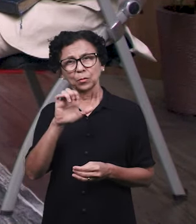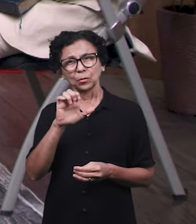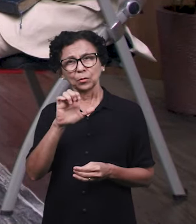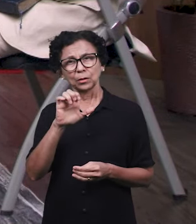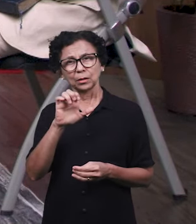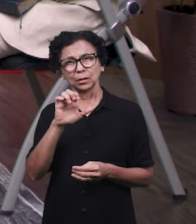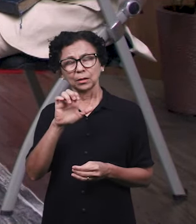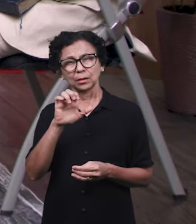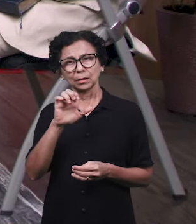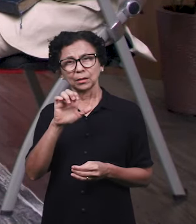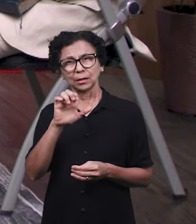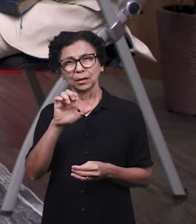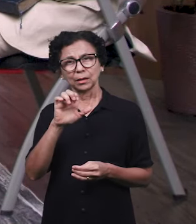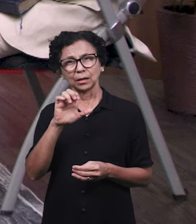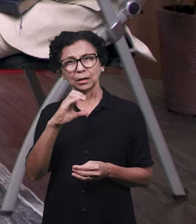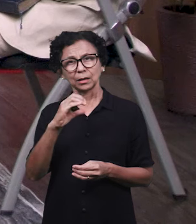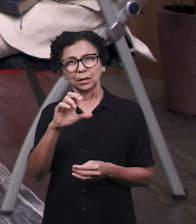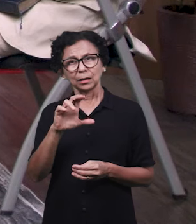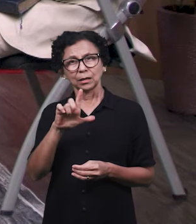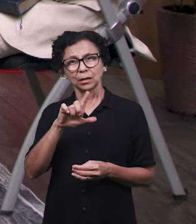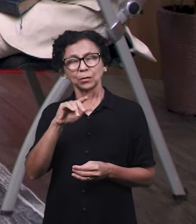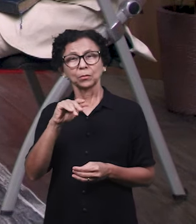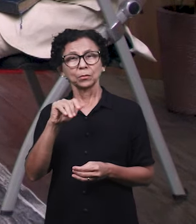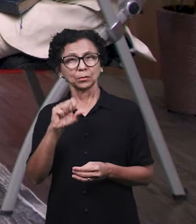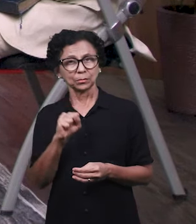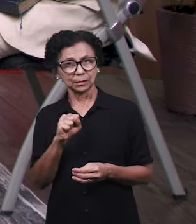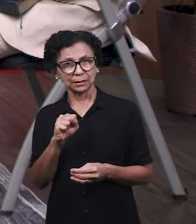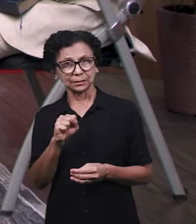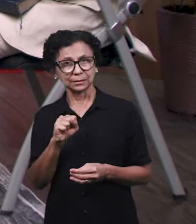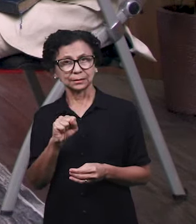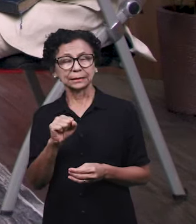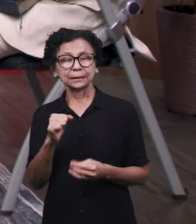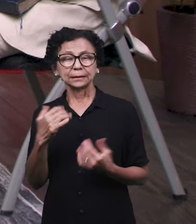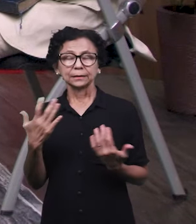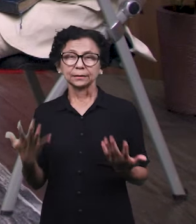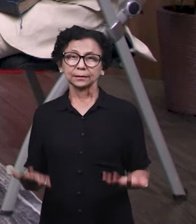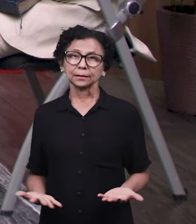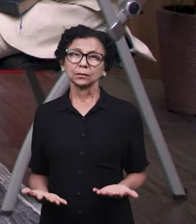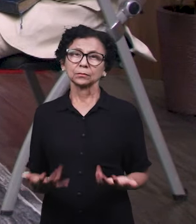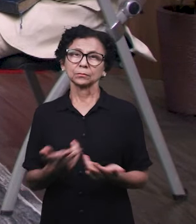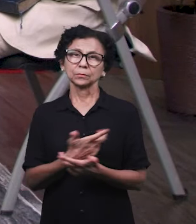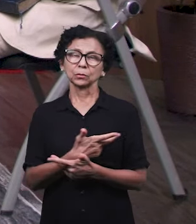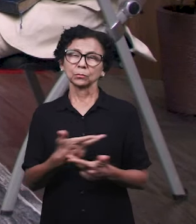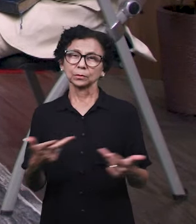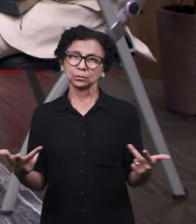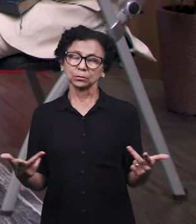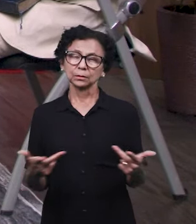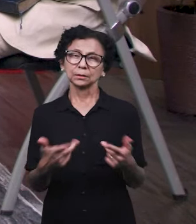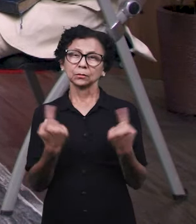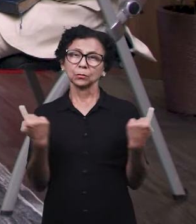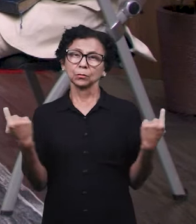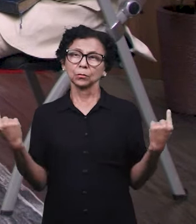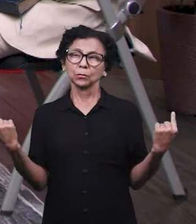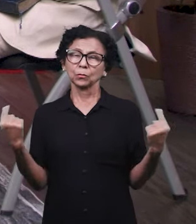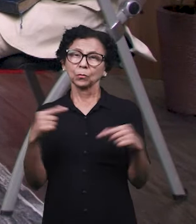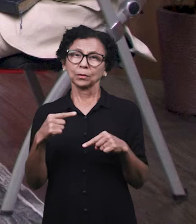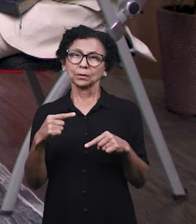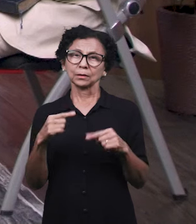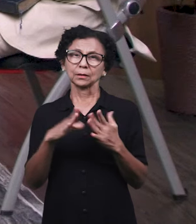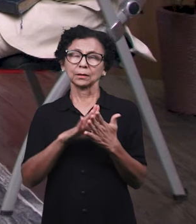Deus, principalmente porque existe um trabalho muito interessante que foi colocado no ano de 2007, que